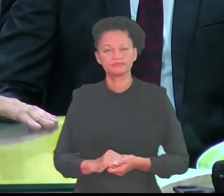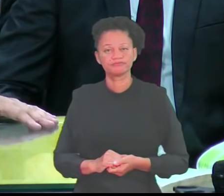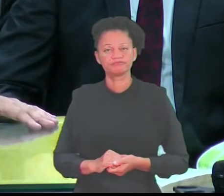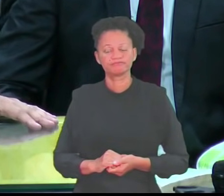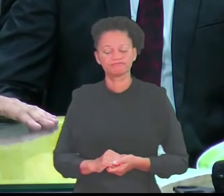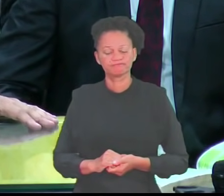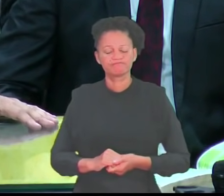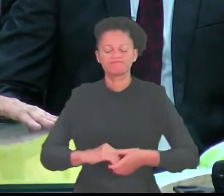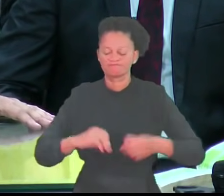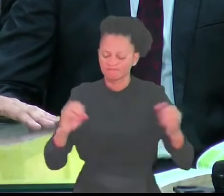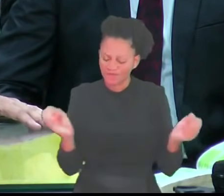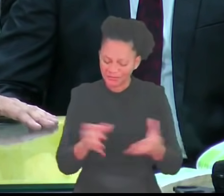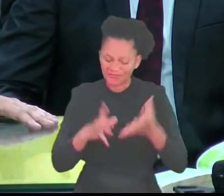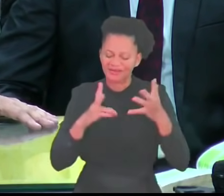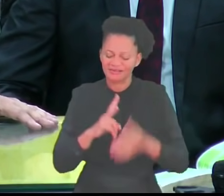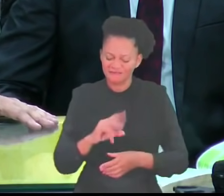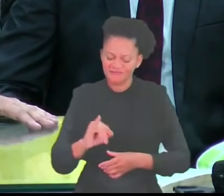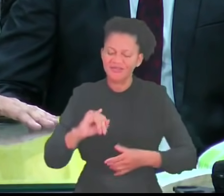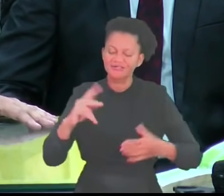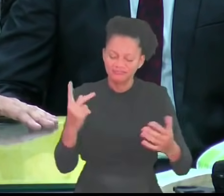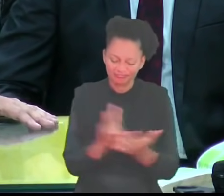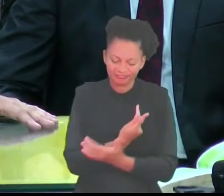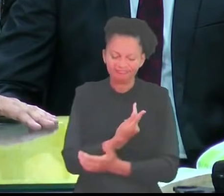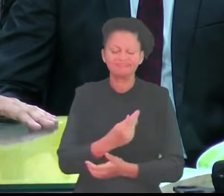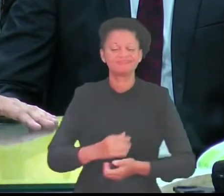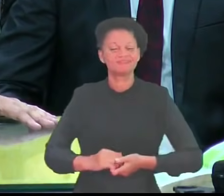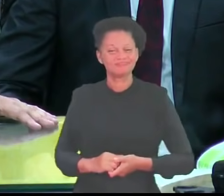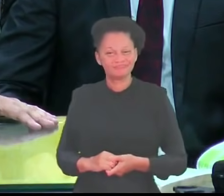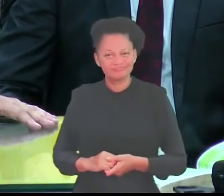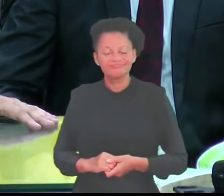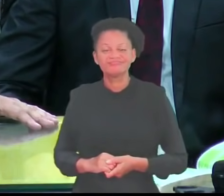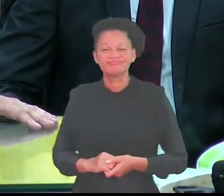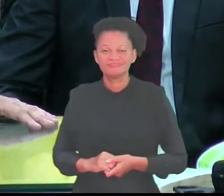O milagre vai acontecer.